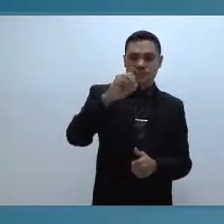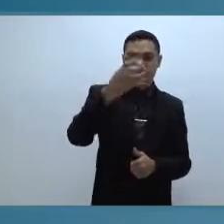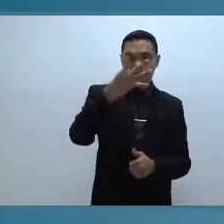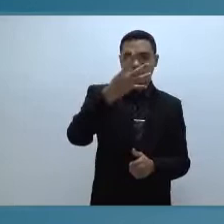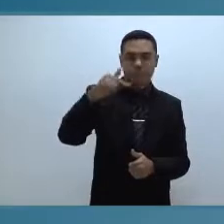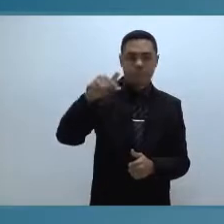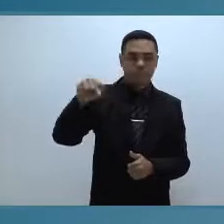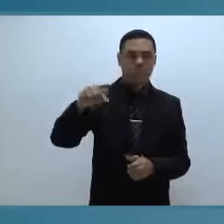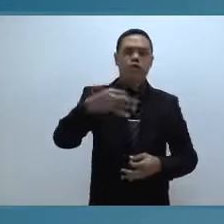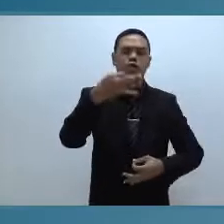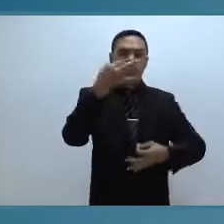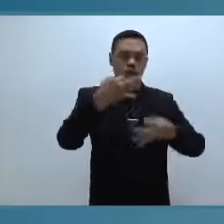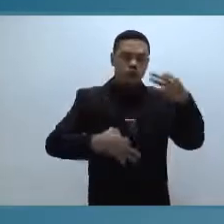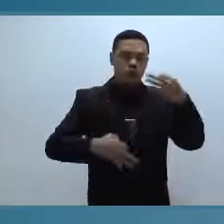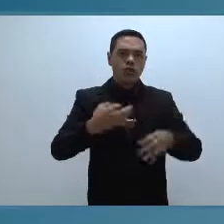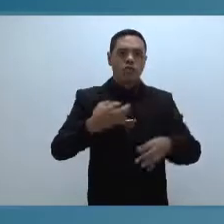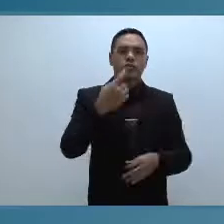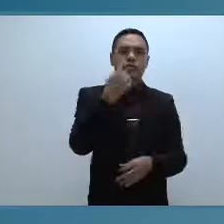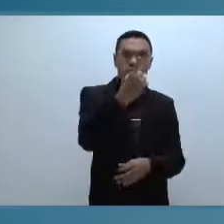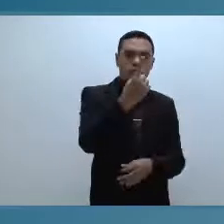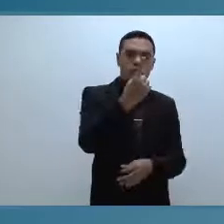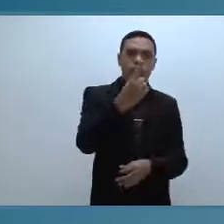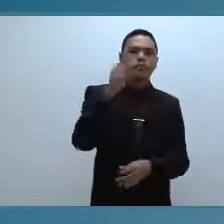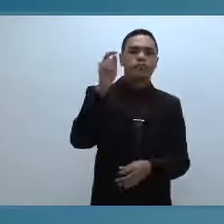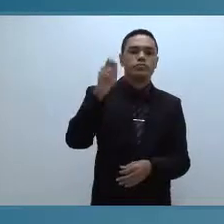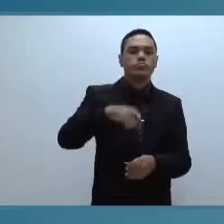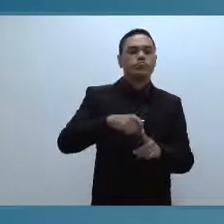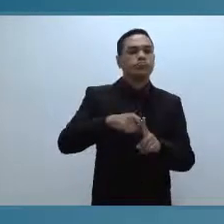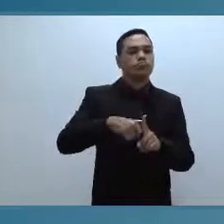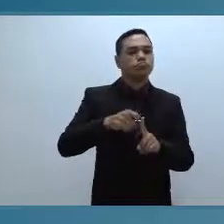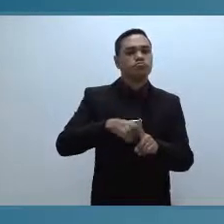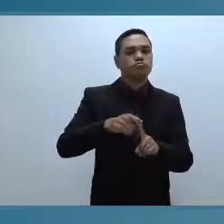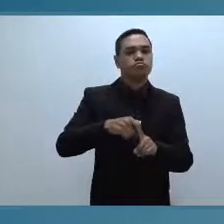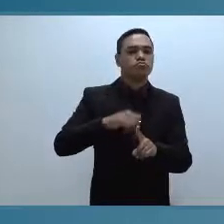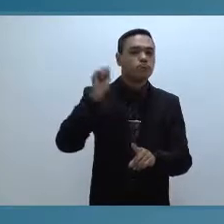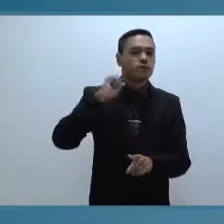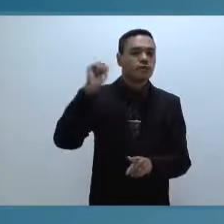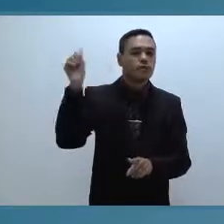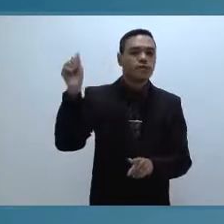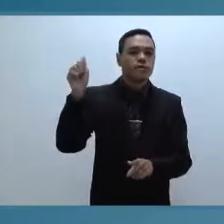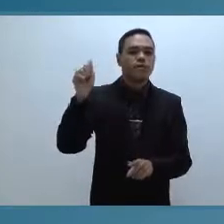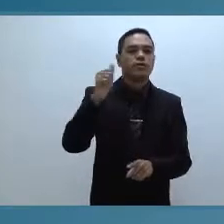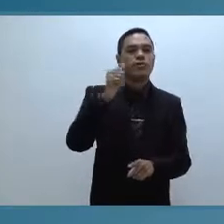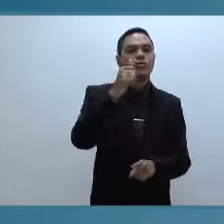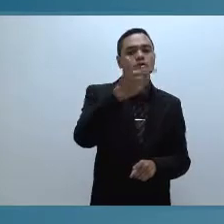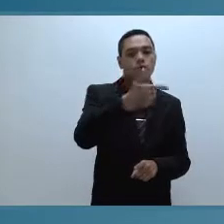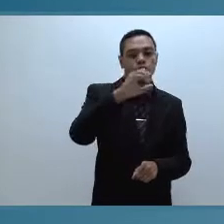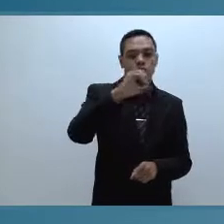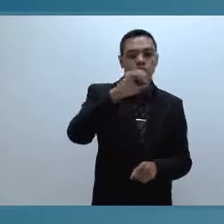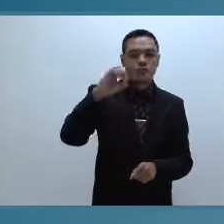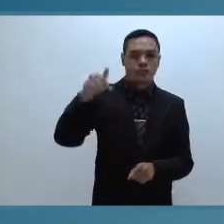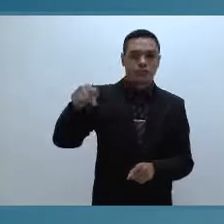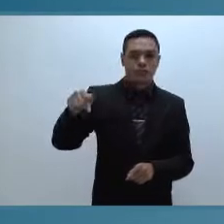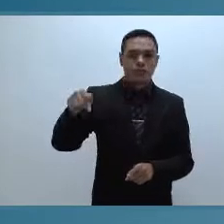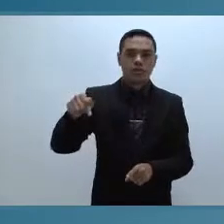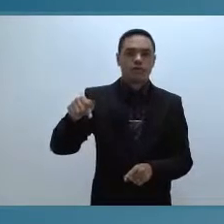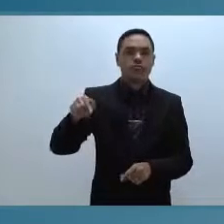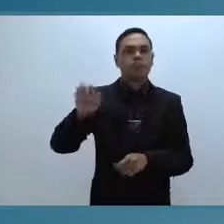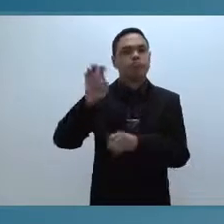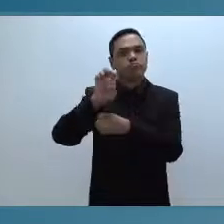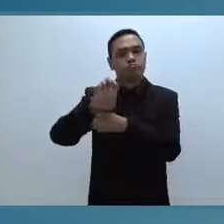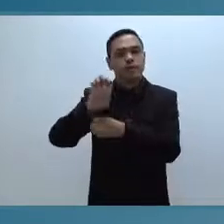abril de 2007, o relator desembargador Leonão Lustosa, o Regidor-Geral da Justiça do Estado do Paraná.